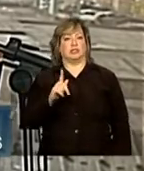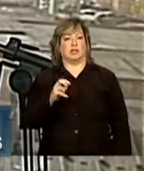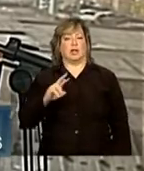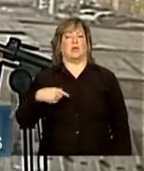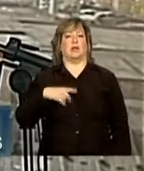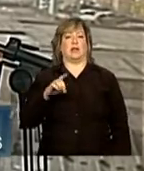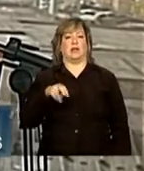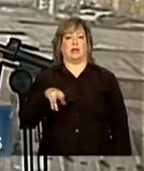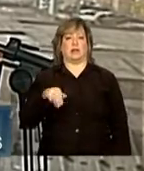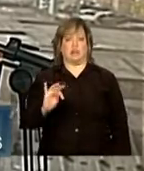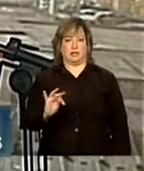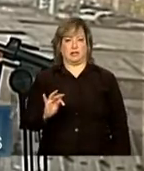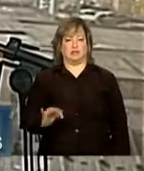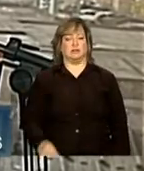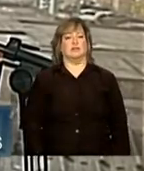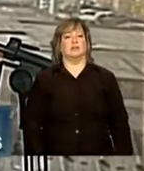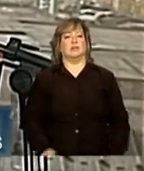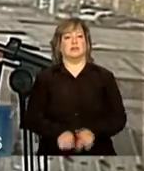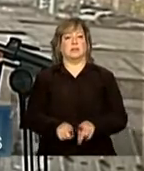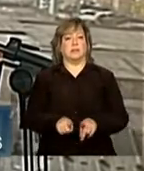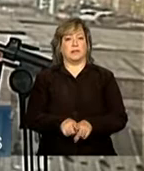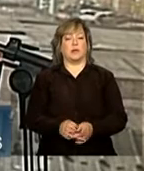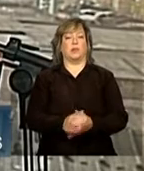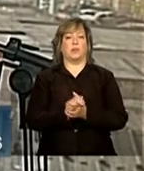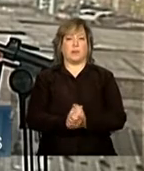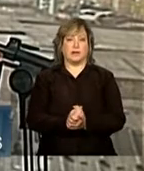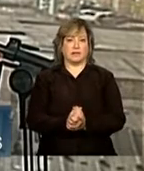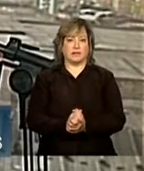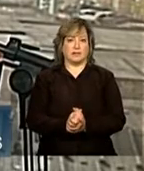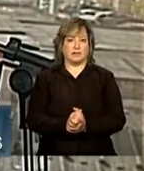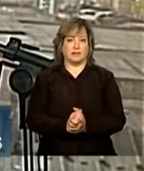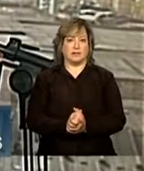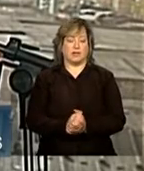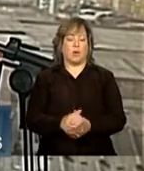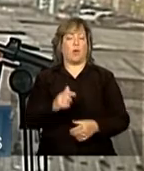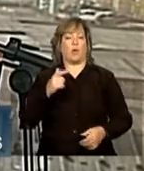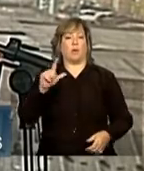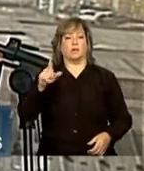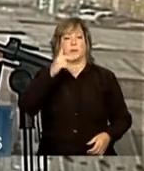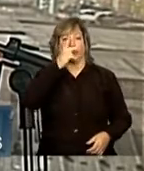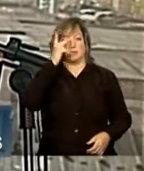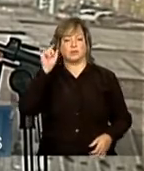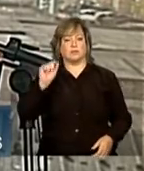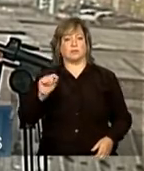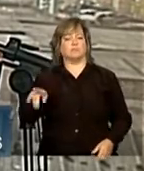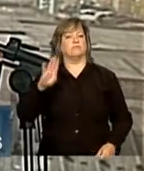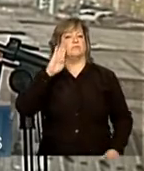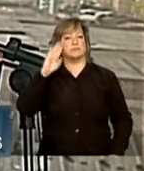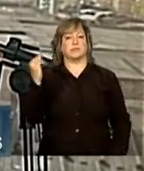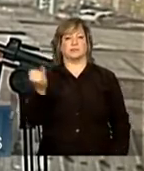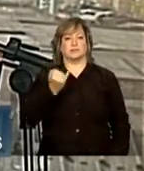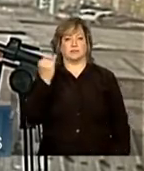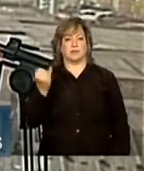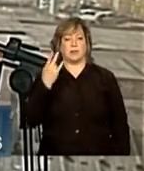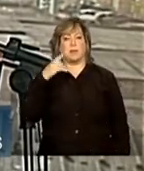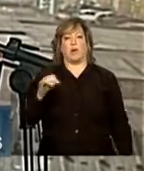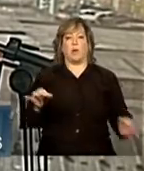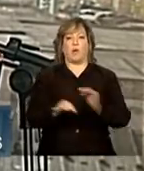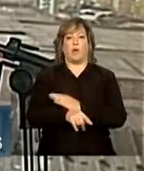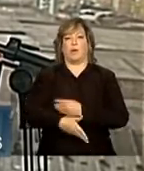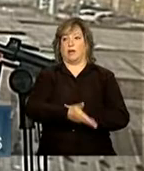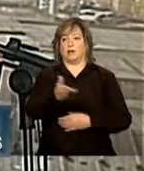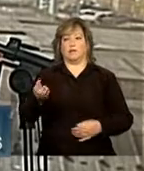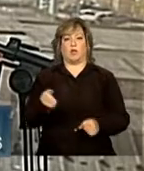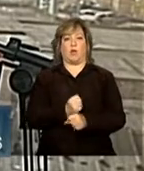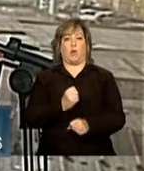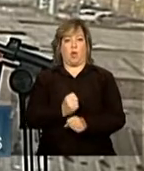DENIT. Cumprimentar também uma outra pessoa essencial para a conclusão dessa obra,